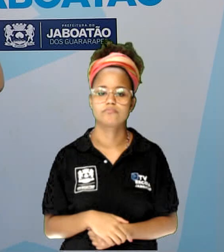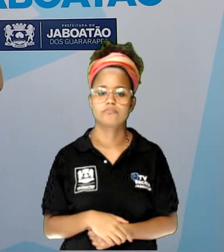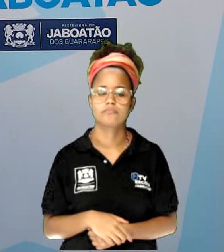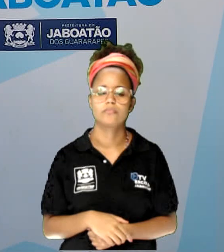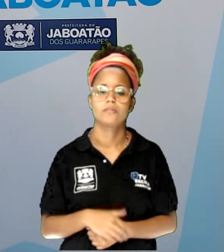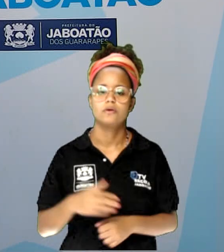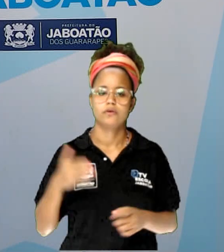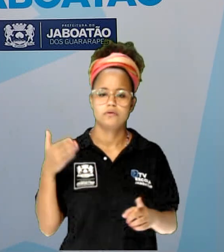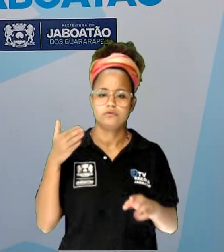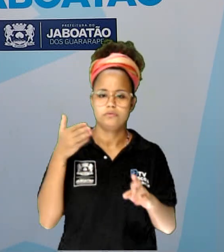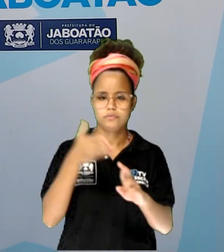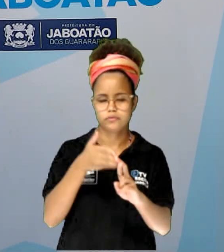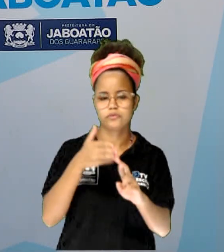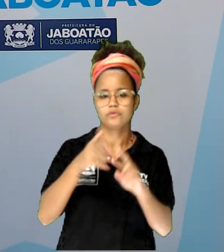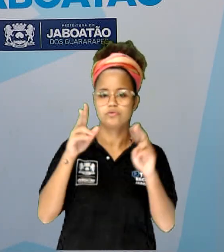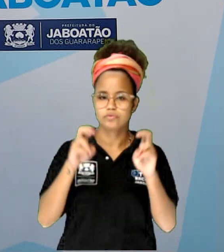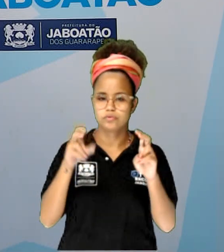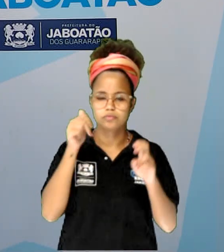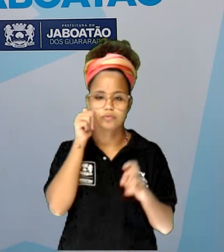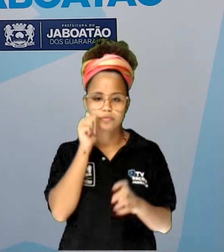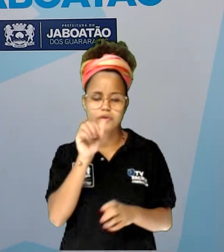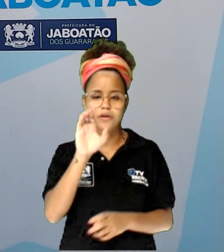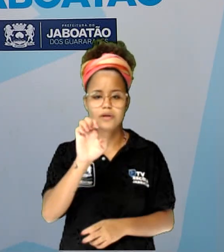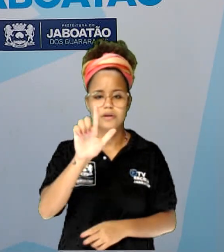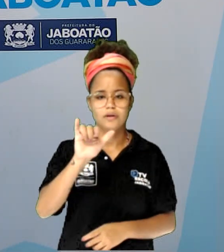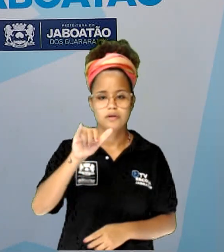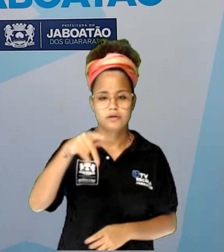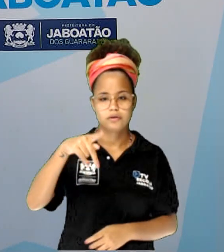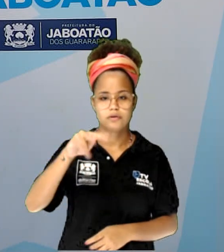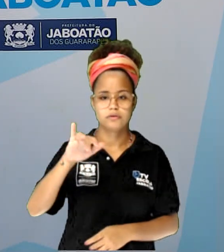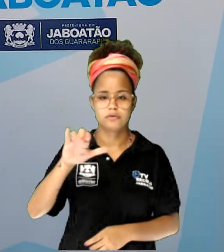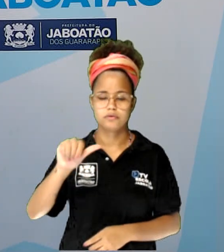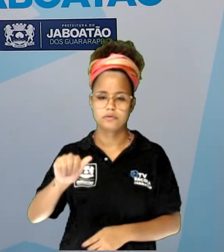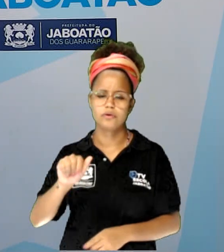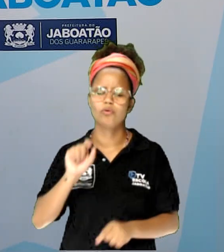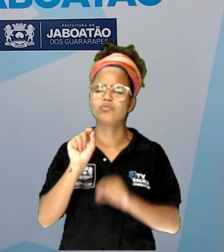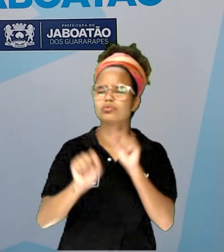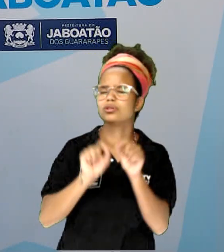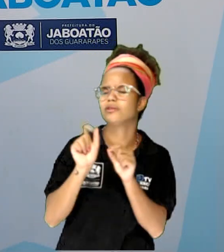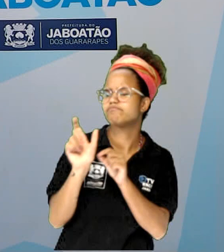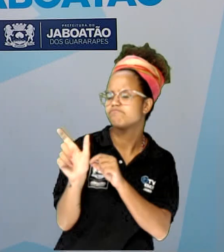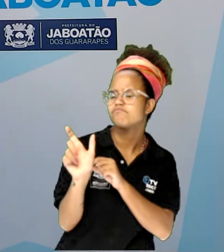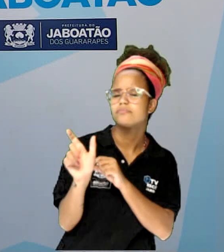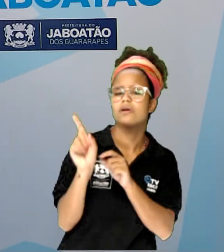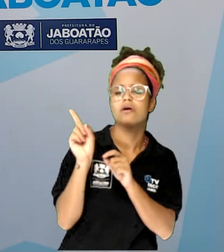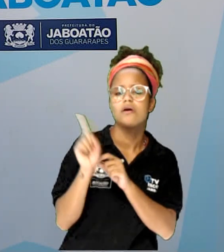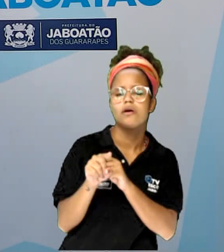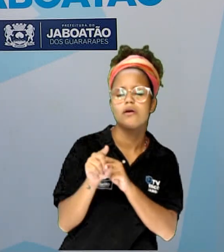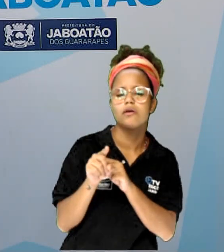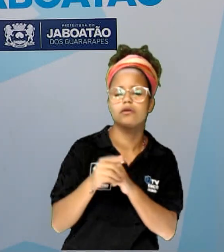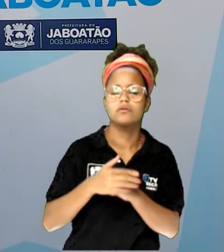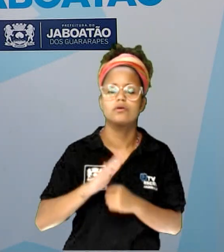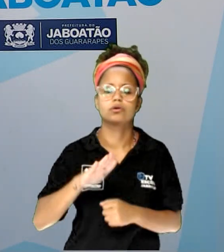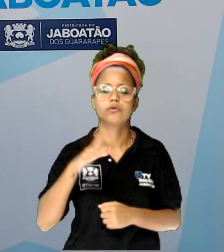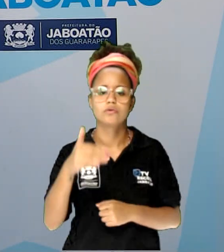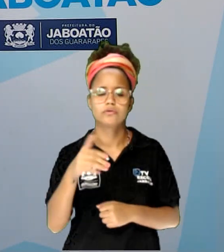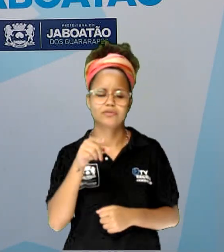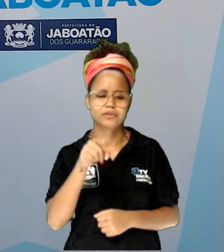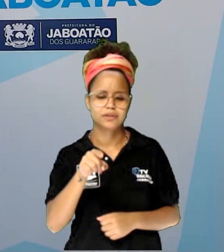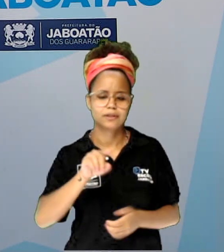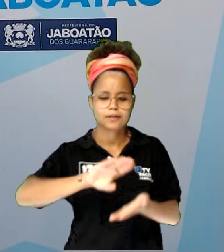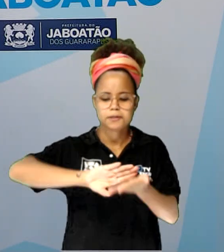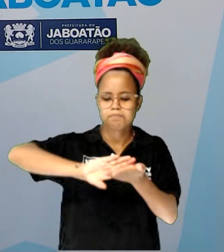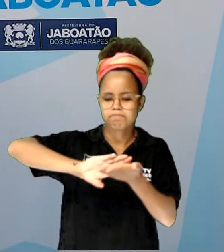as referências que ele faz da Ana são elípticas. O que é uma elipse? A elipse é uma supressão. É quando você retira